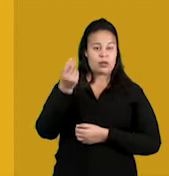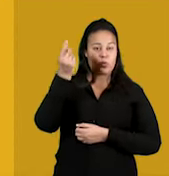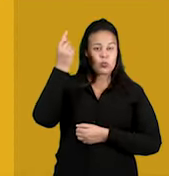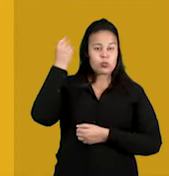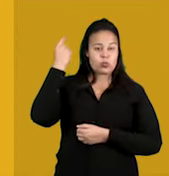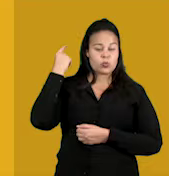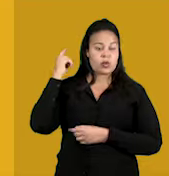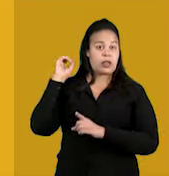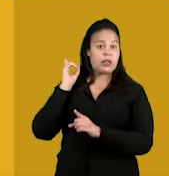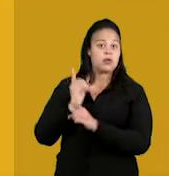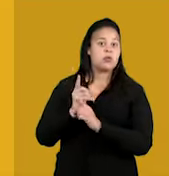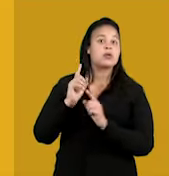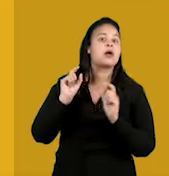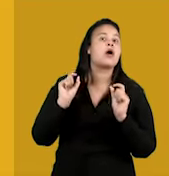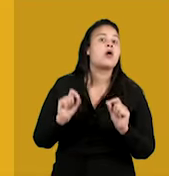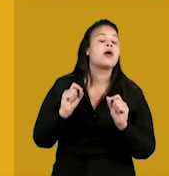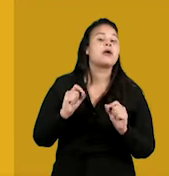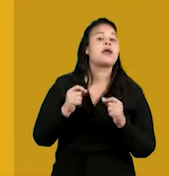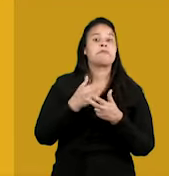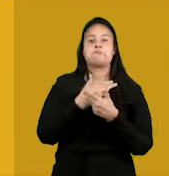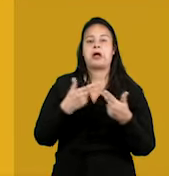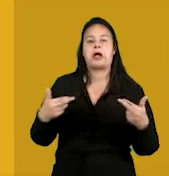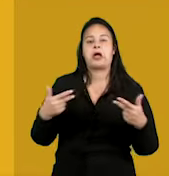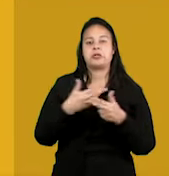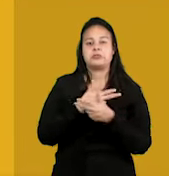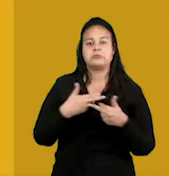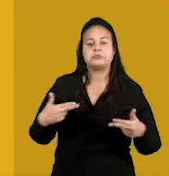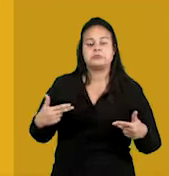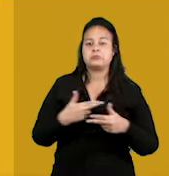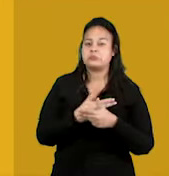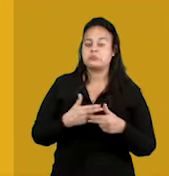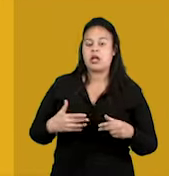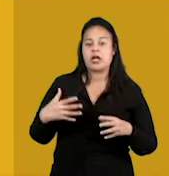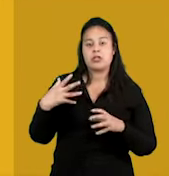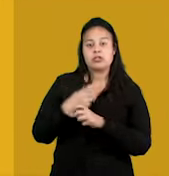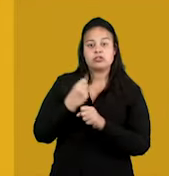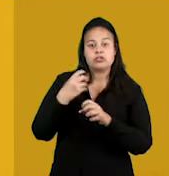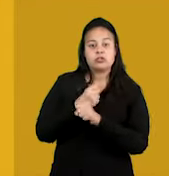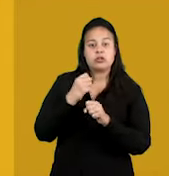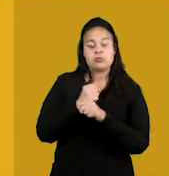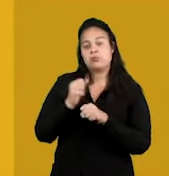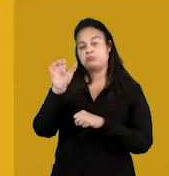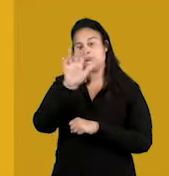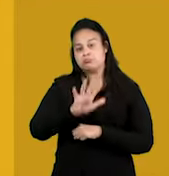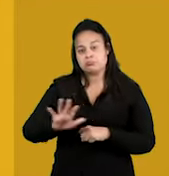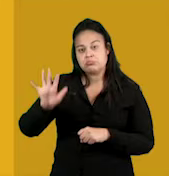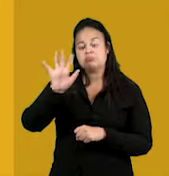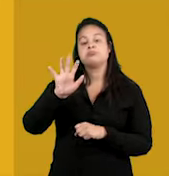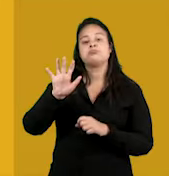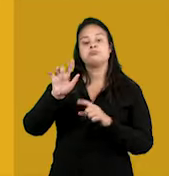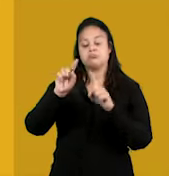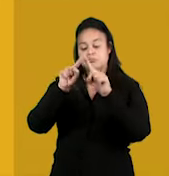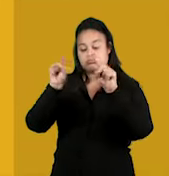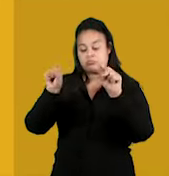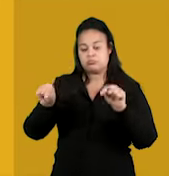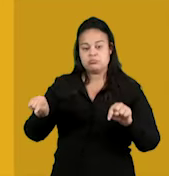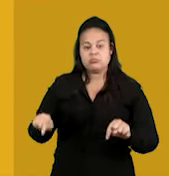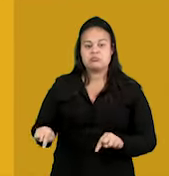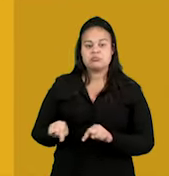foram encontradas várias aproximações para o cálculo do perímetro e área do